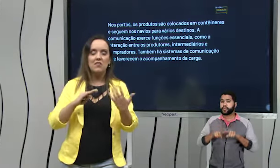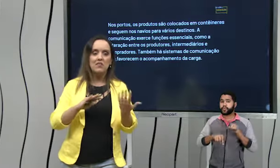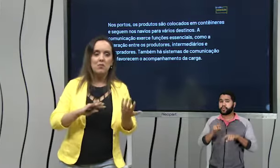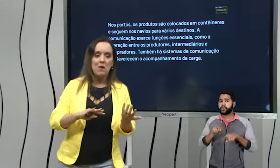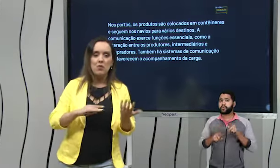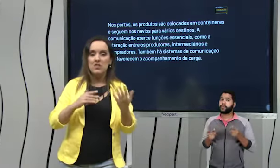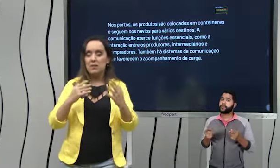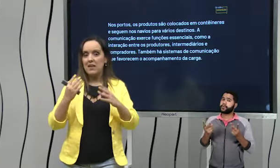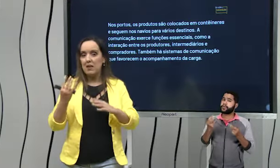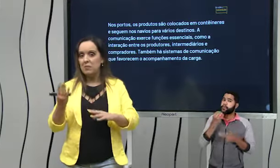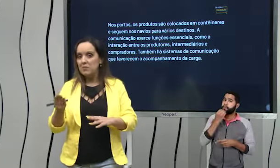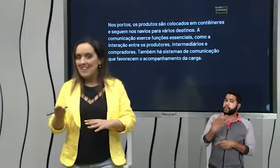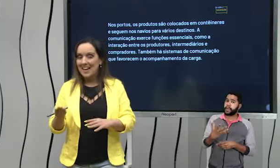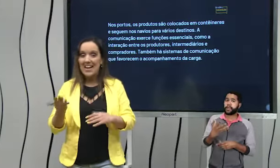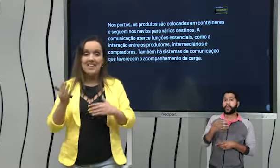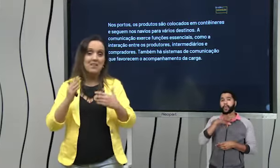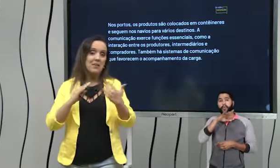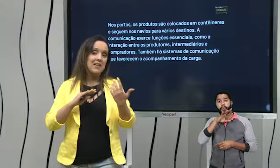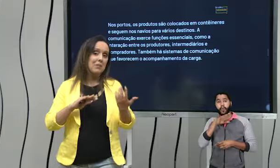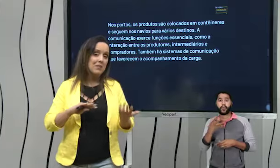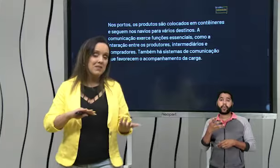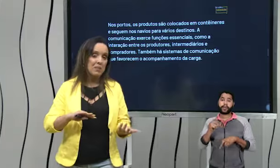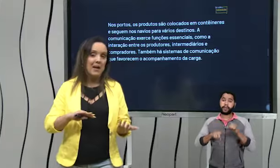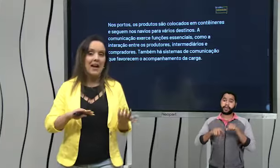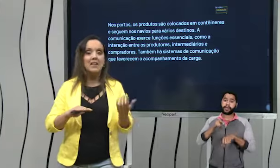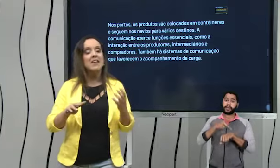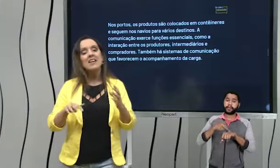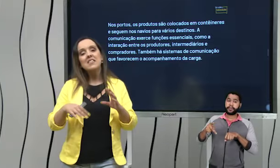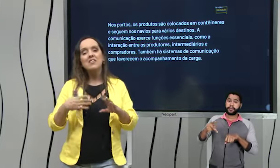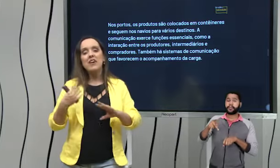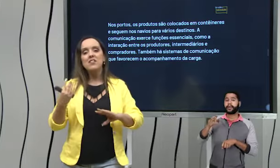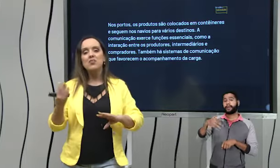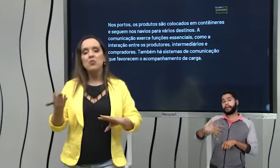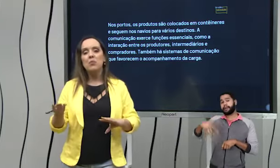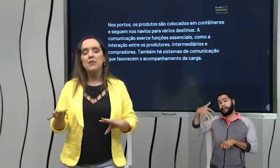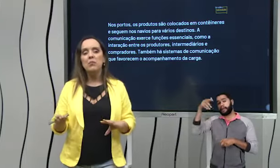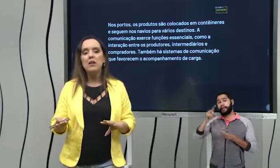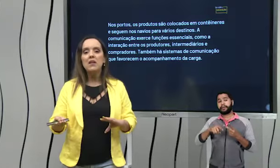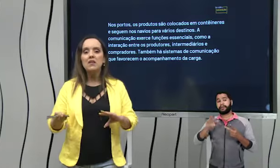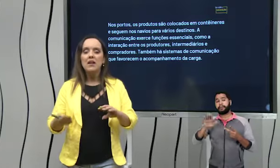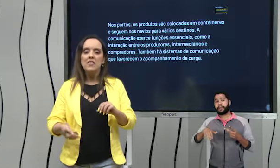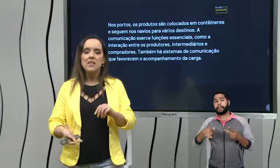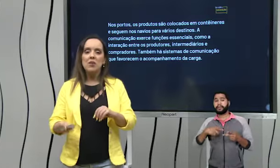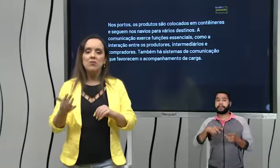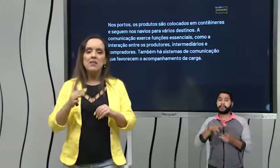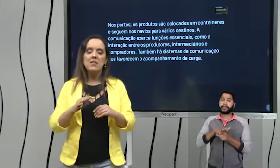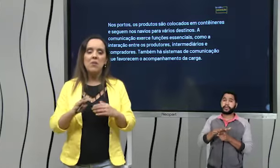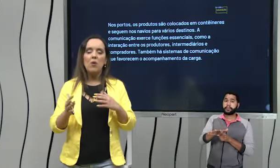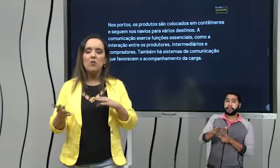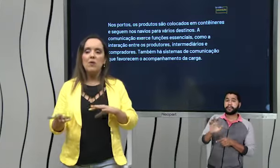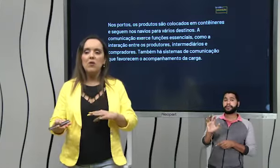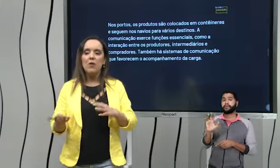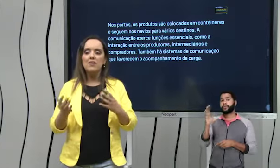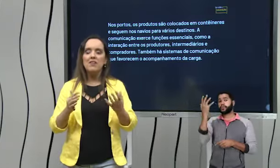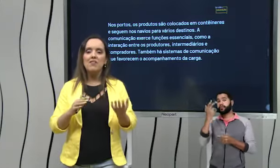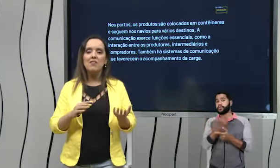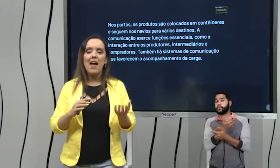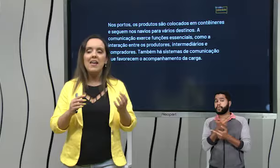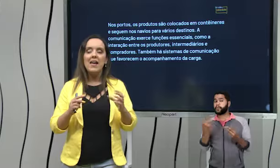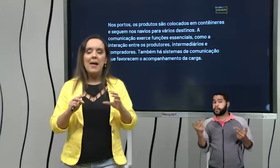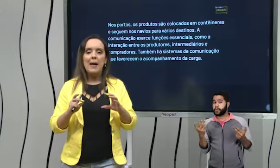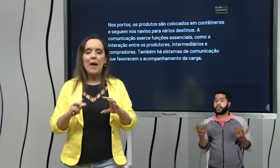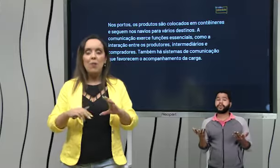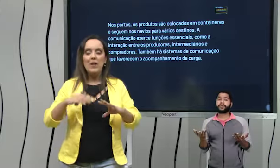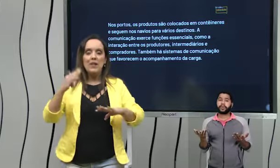vendendo bem está vendendo mal se a matéria prima está cada ser matéria-prima está barata se vai existir uma demanda se aconteceu alguma coisa